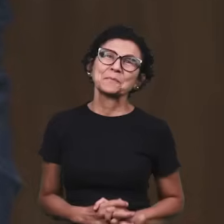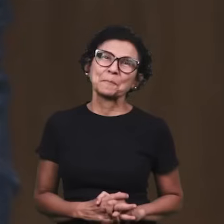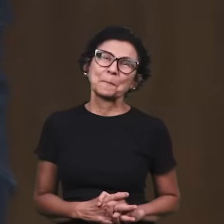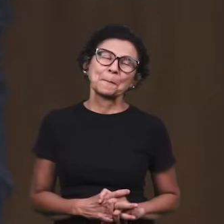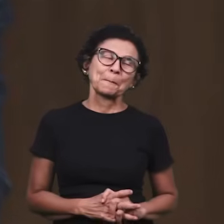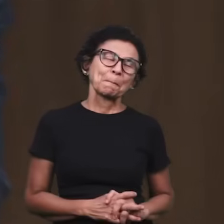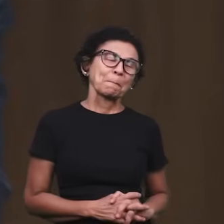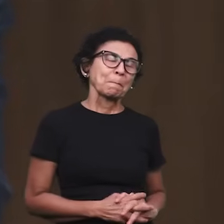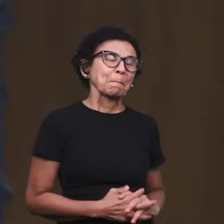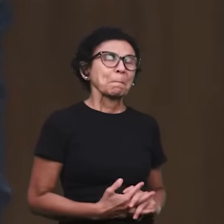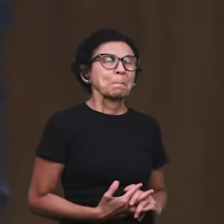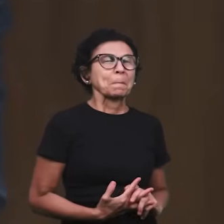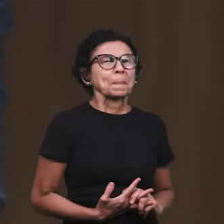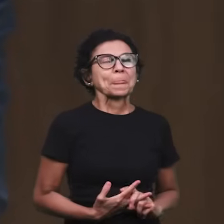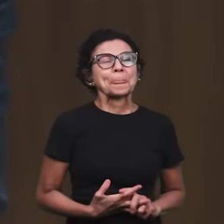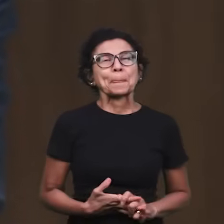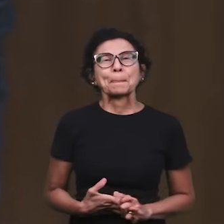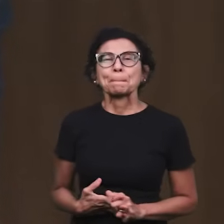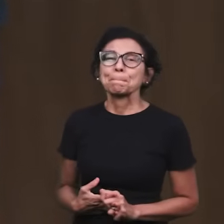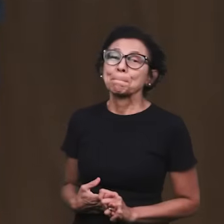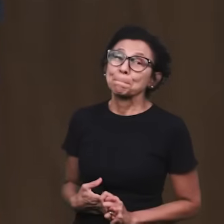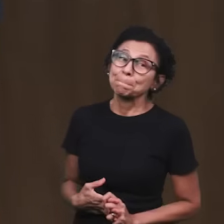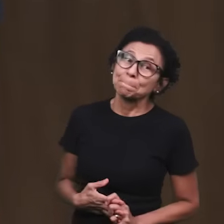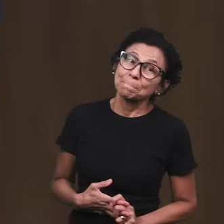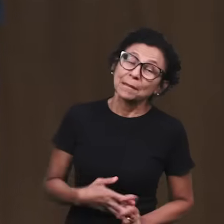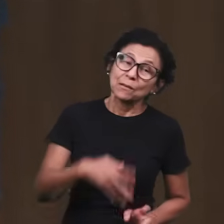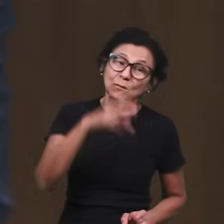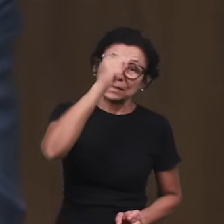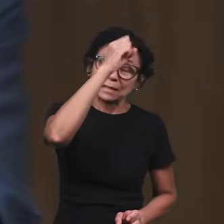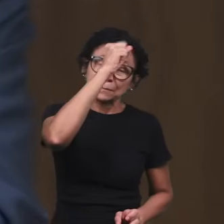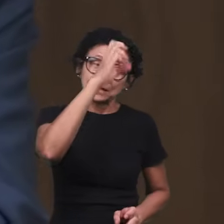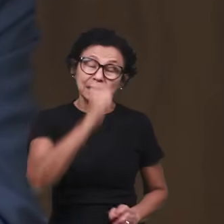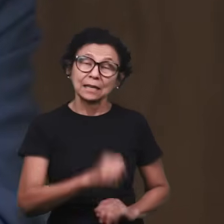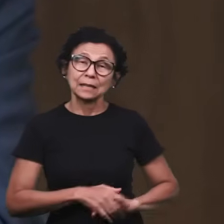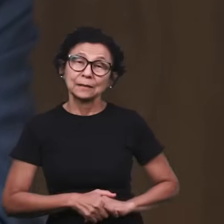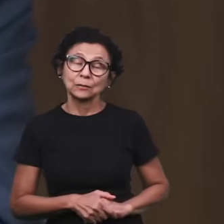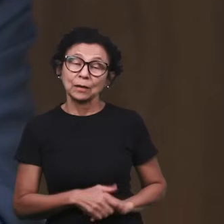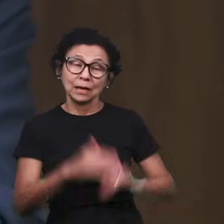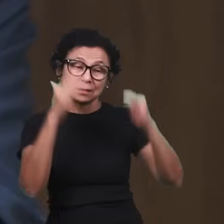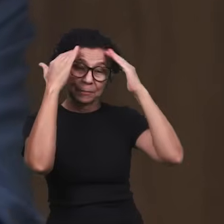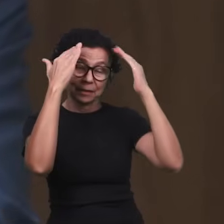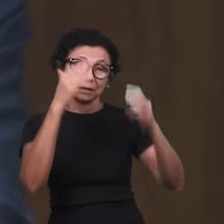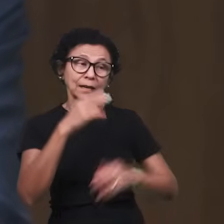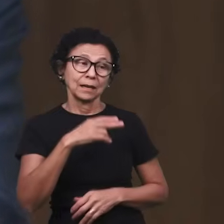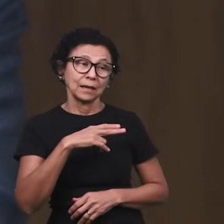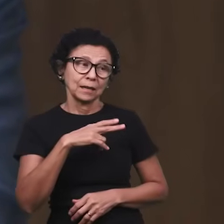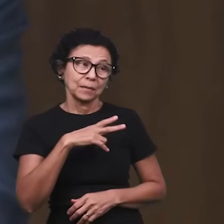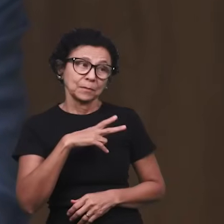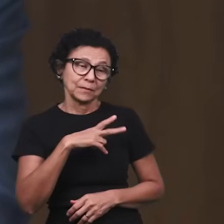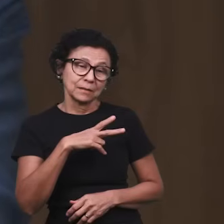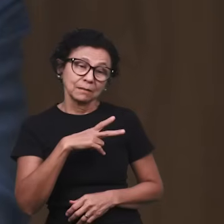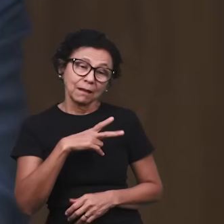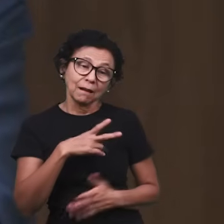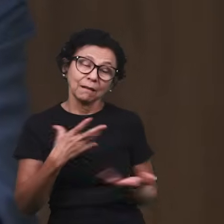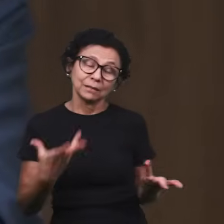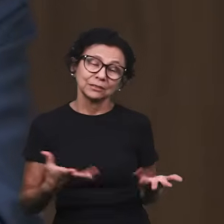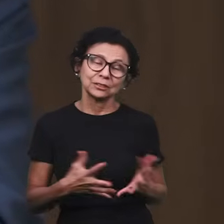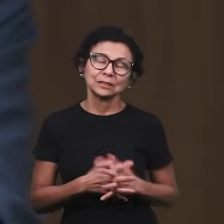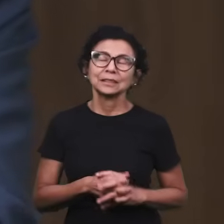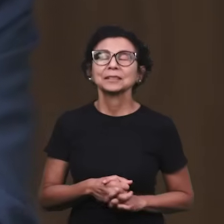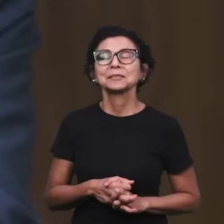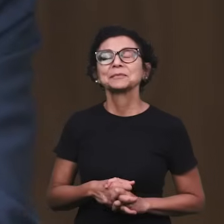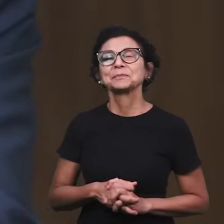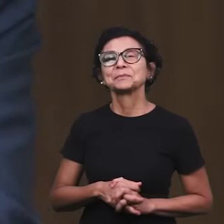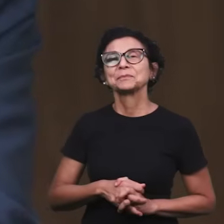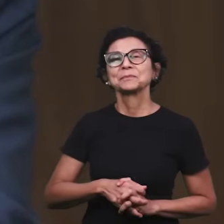dela. Você vai aprendendo o momento da privacidade, do em comum. E aí, esse grande professor é